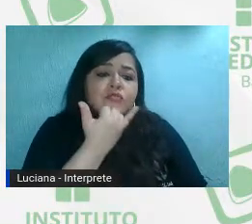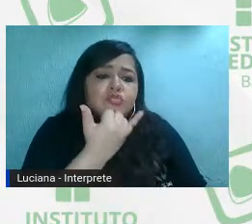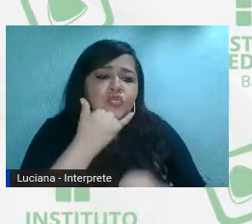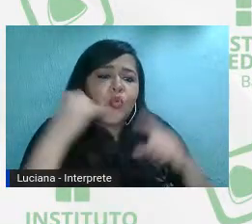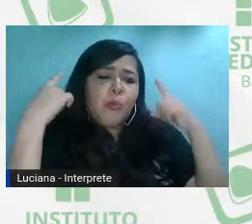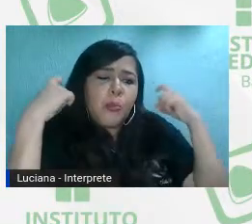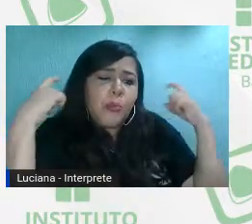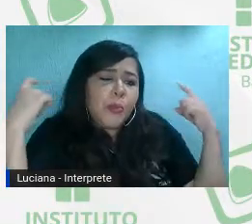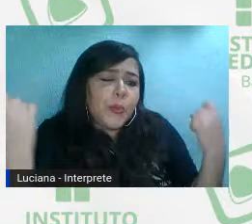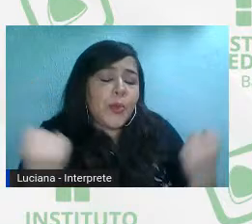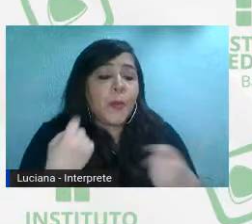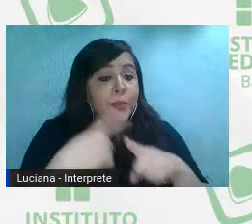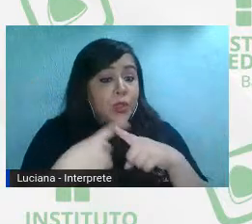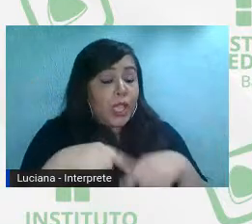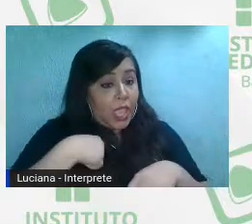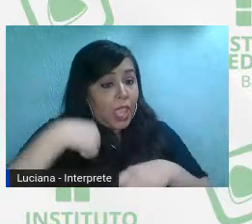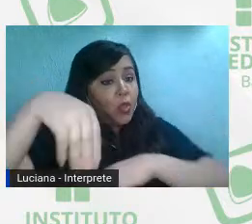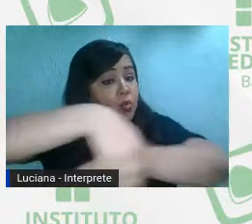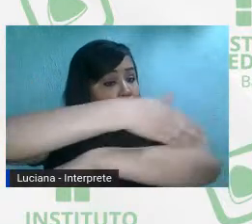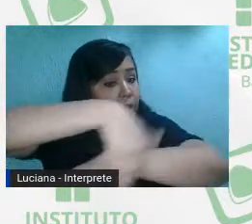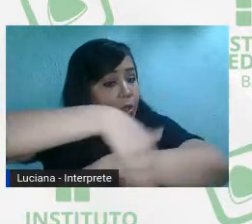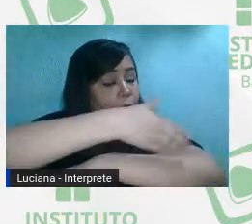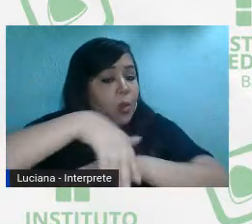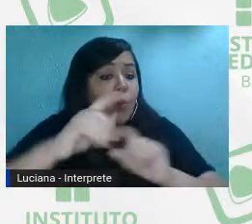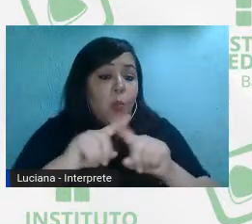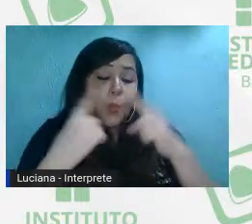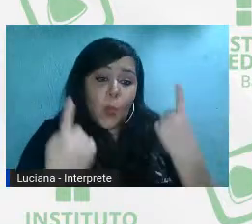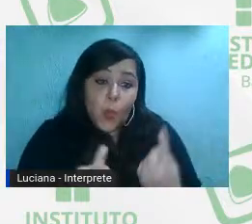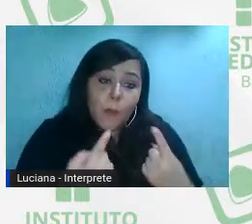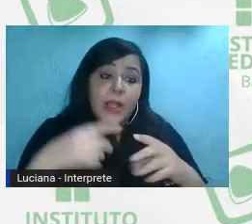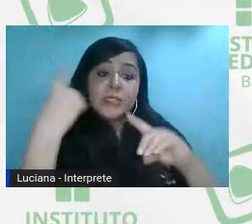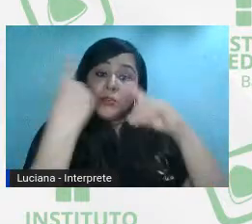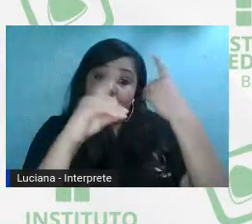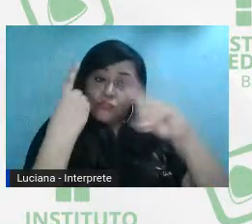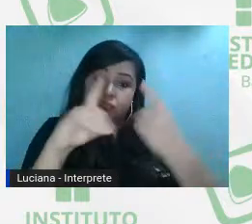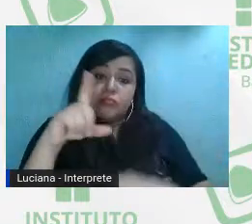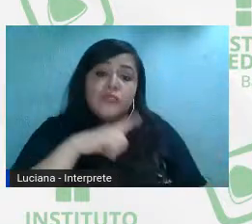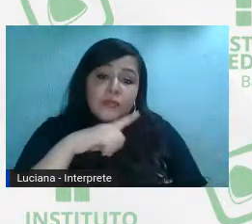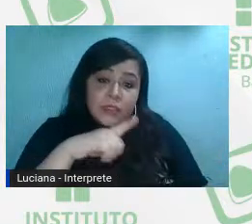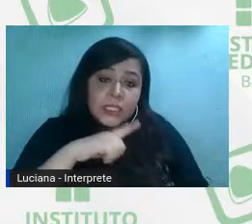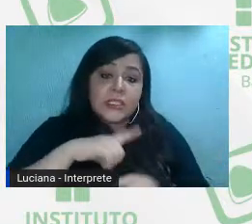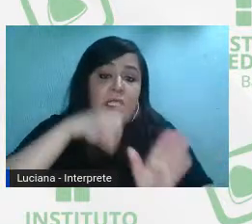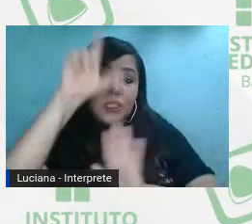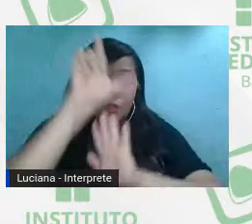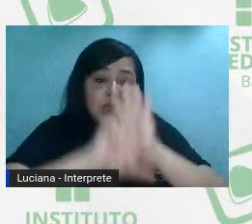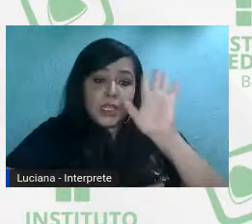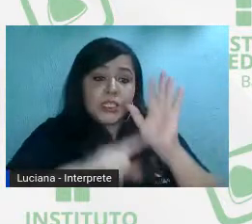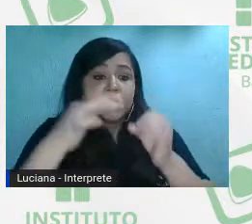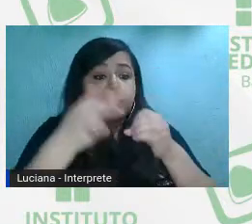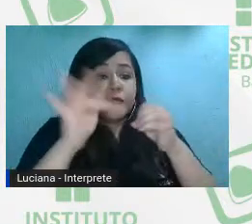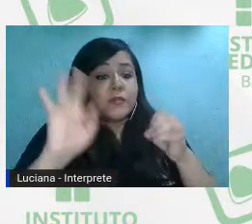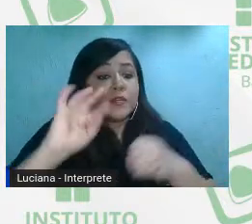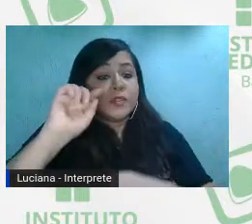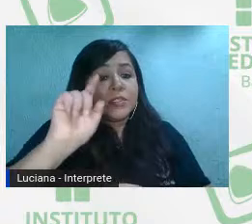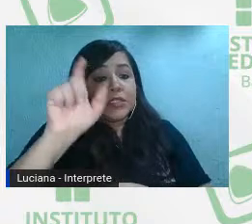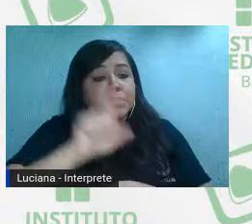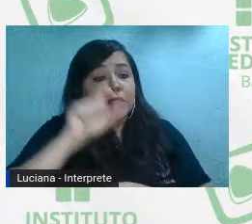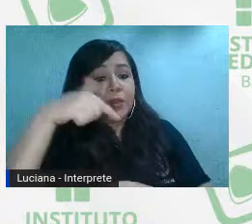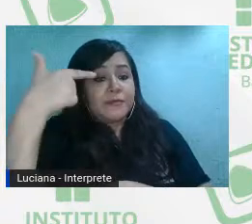cheguei em casa, mas gostaria de tirar uma dúvida sobre a questão 3 da lista de função afim. Tudo bem,